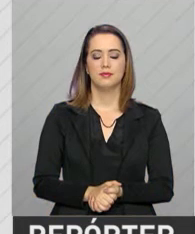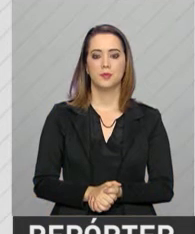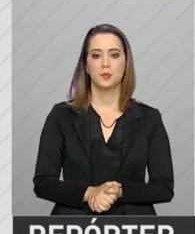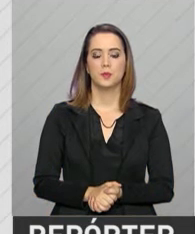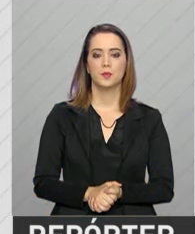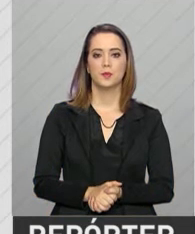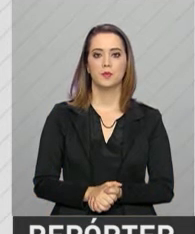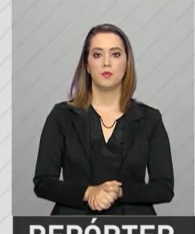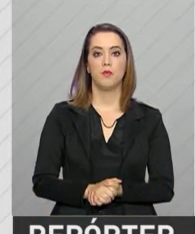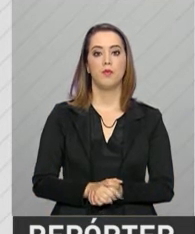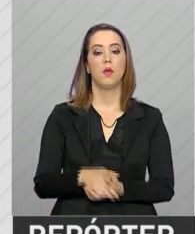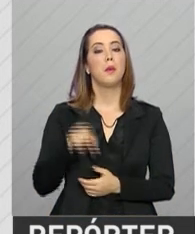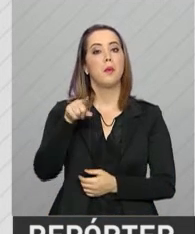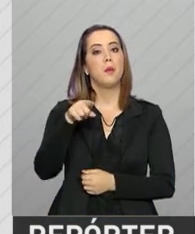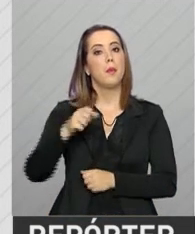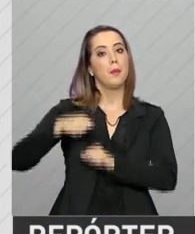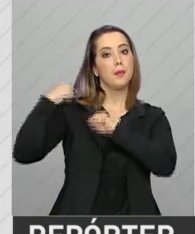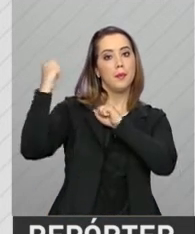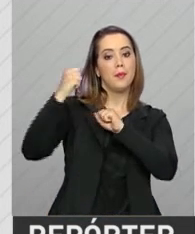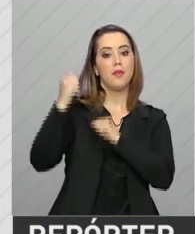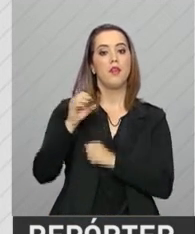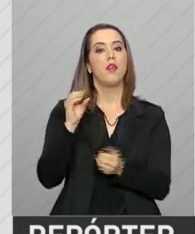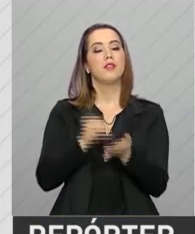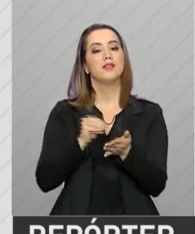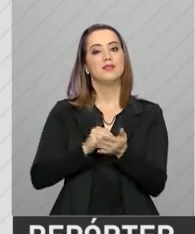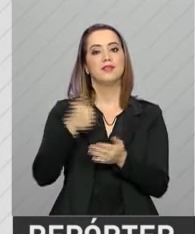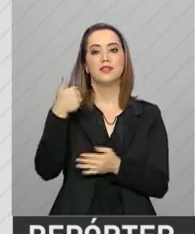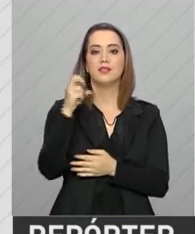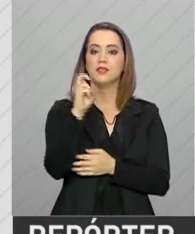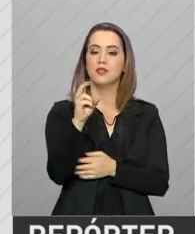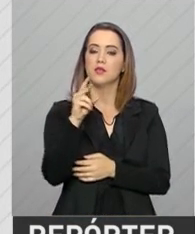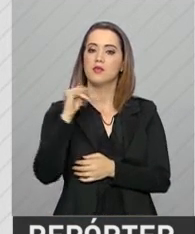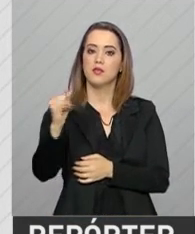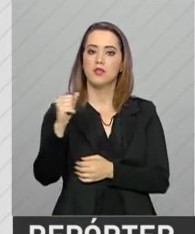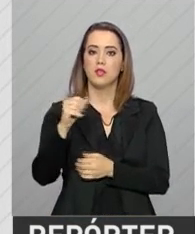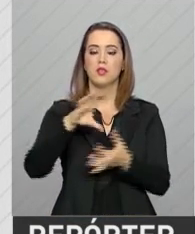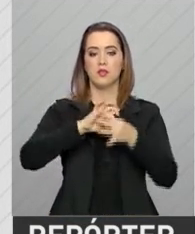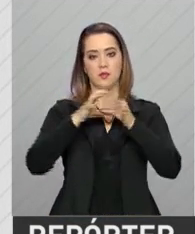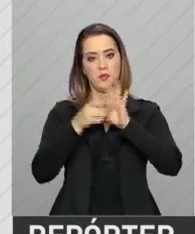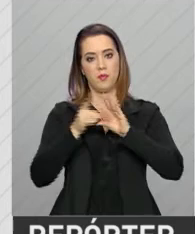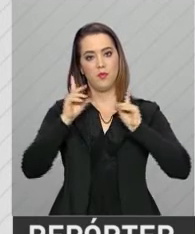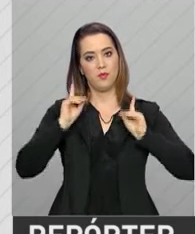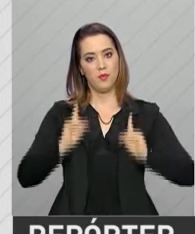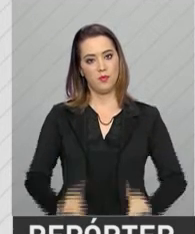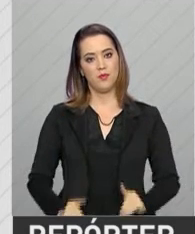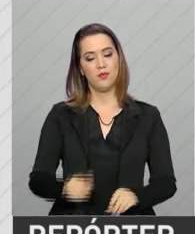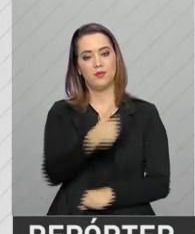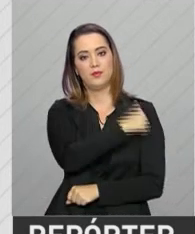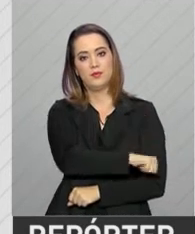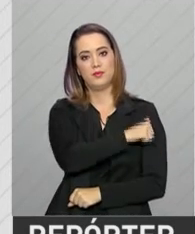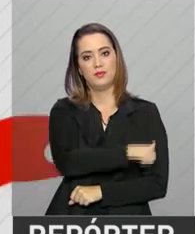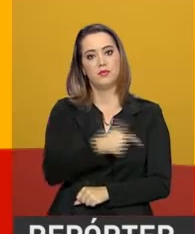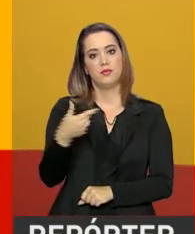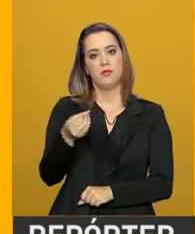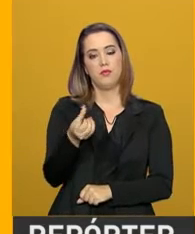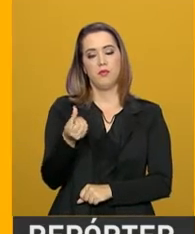Prepare a sua torcida. Faltam 15 dias para os Jogos Paralímpicos Rio